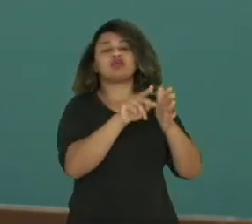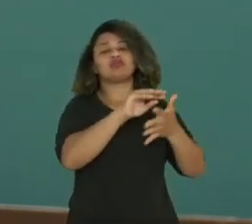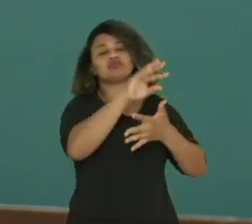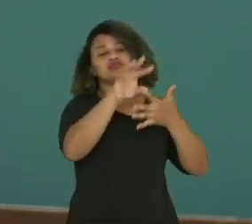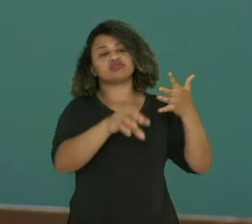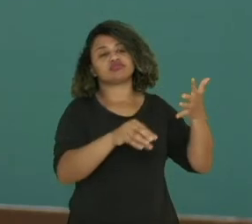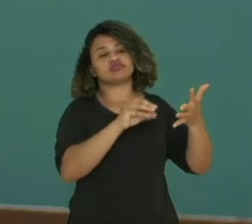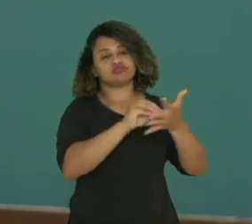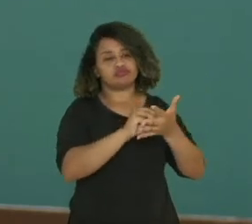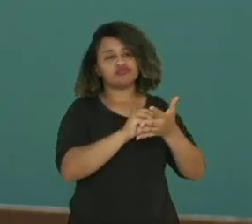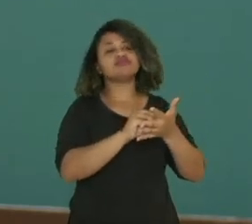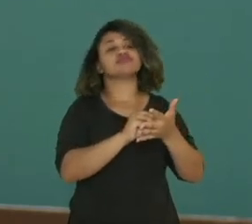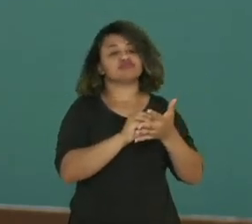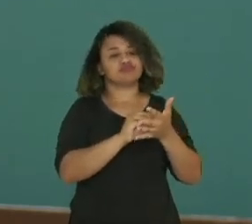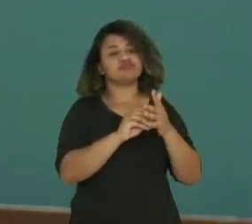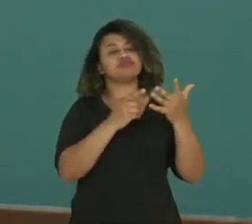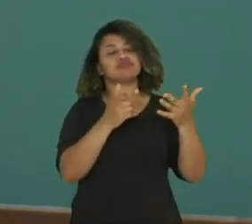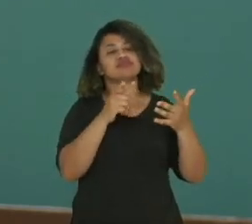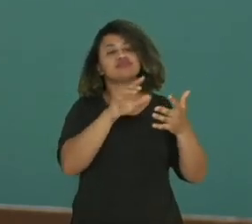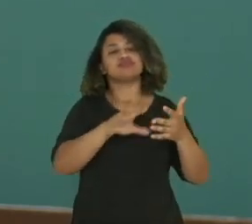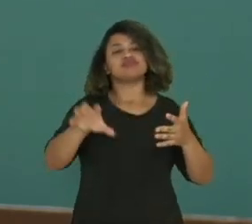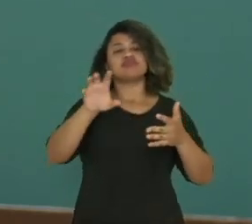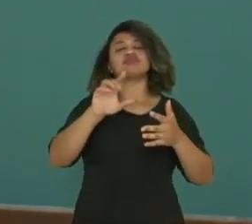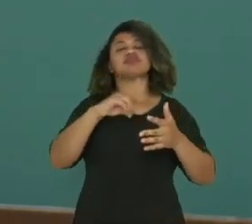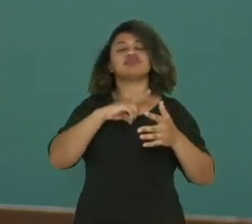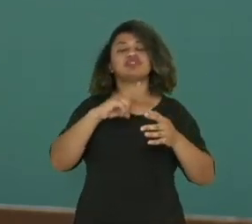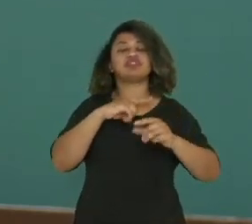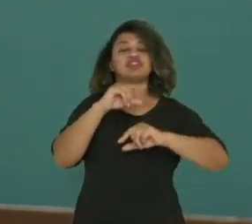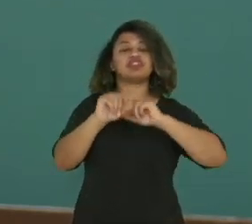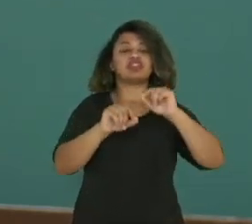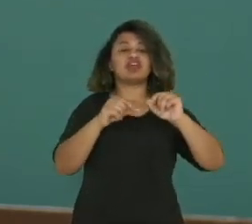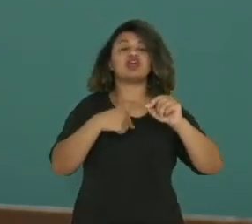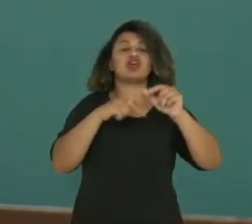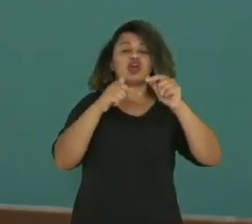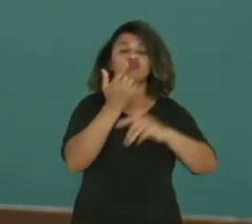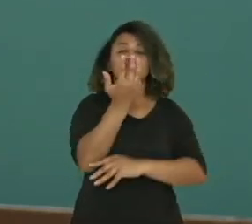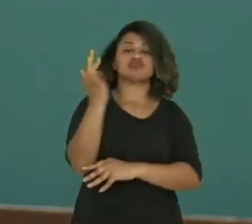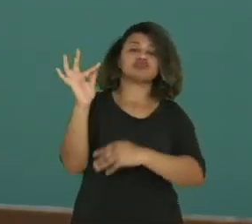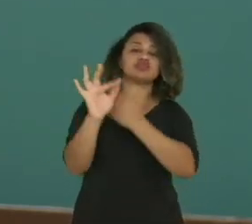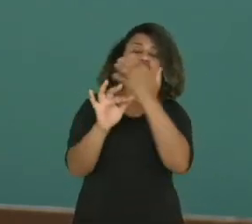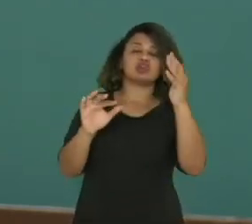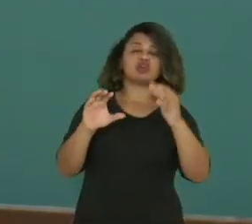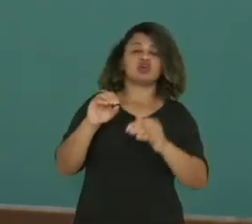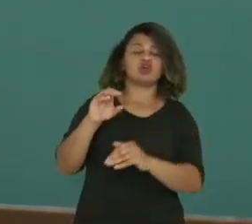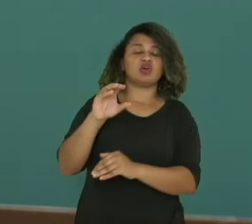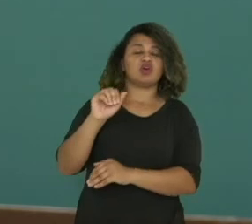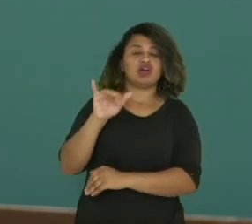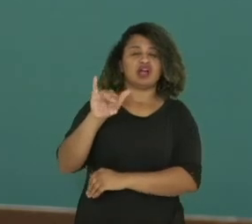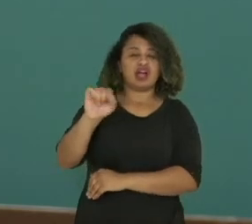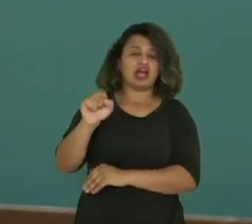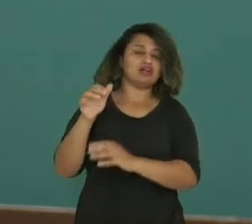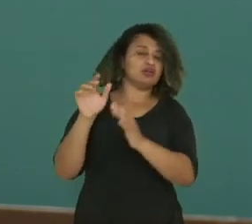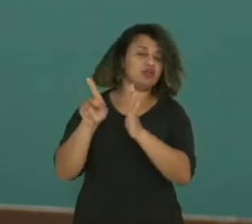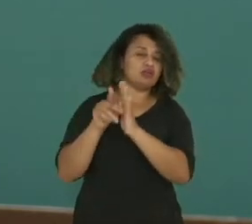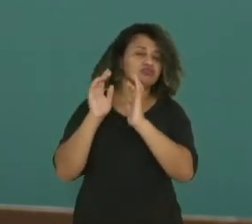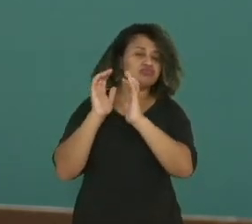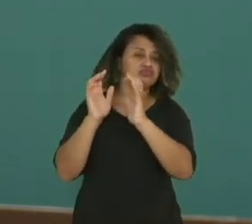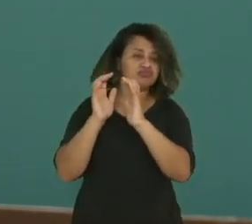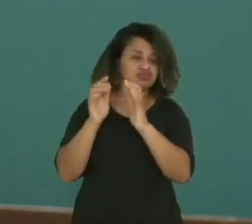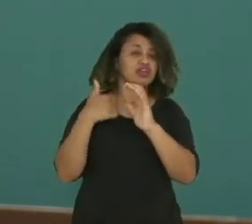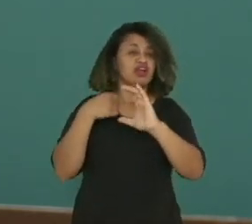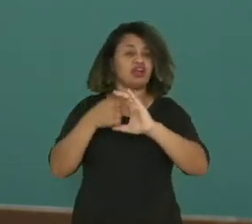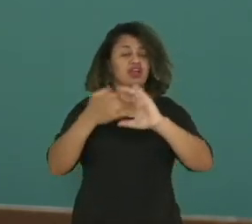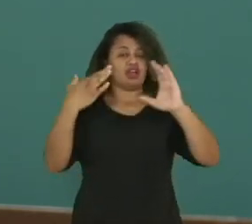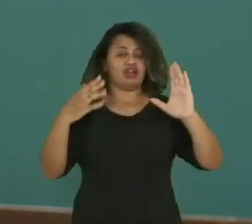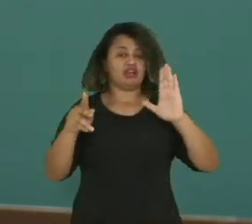amazônica. Nesta área nós vamos ter a mata dos cocais como característica da vegetação. Então,